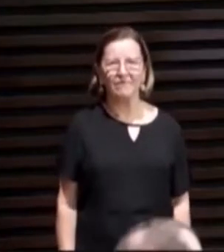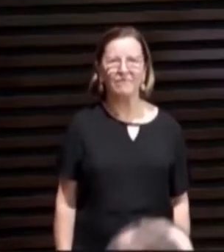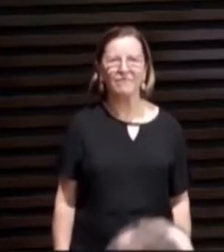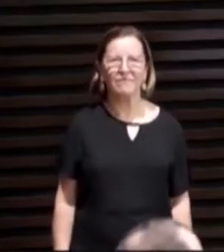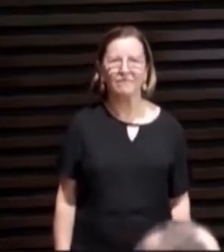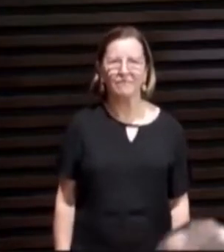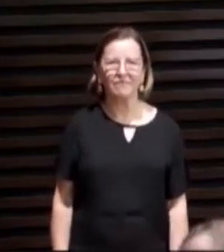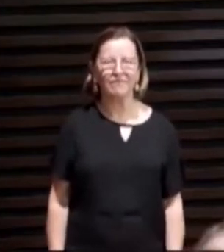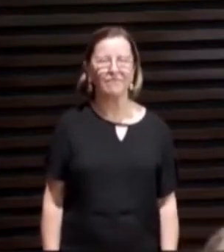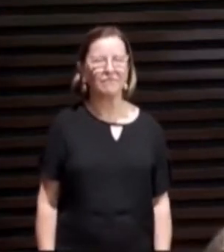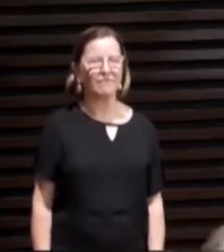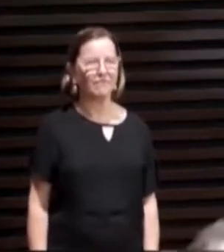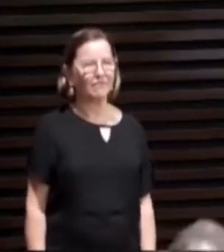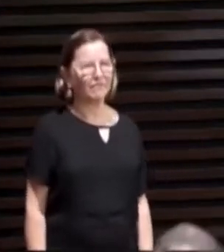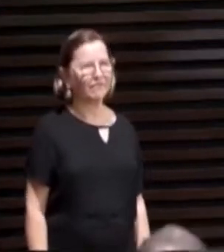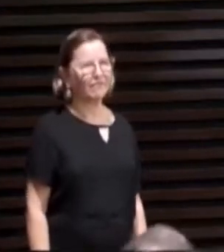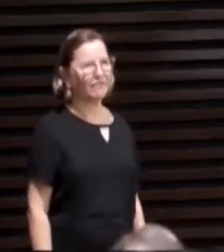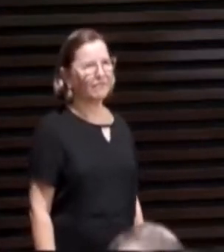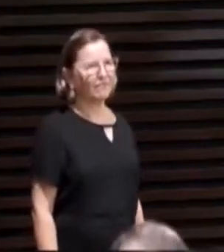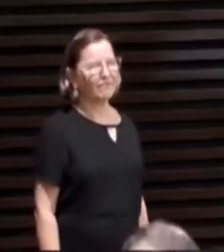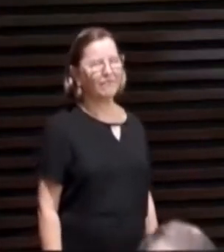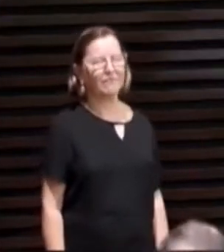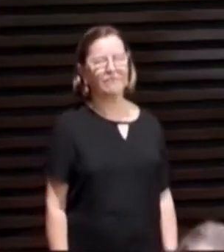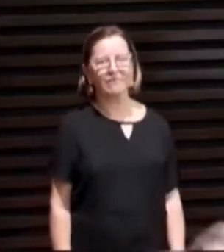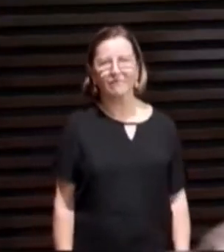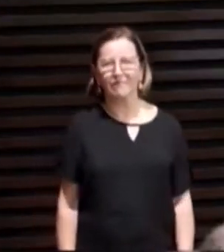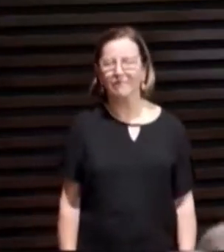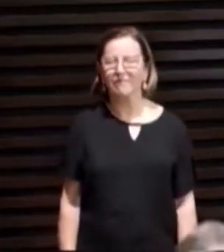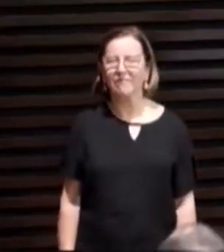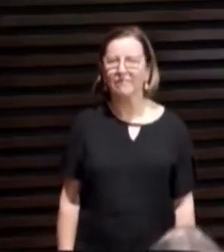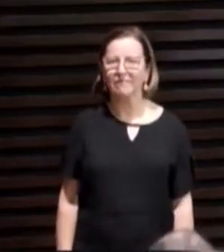E ao nosso Cordeiro, ao Senhor Jesus.